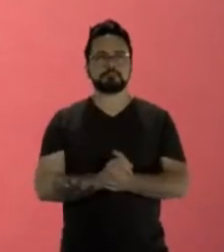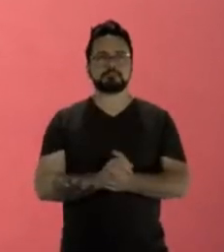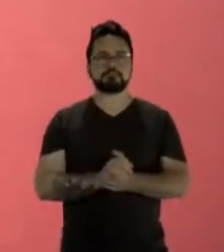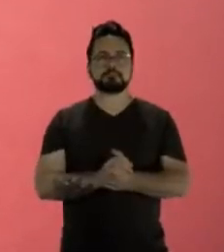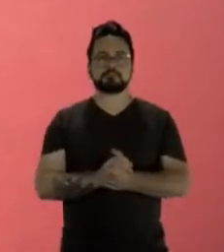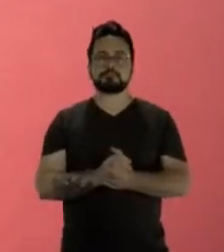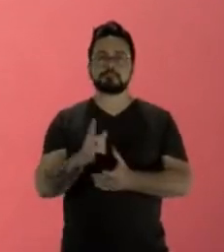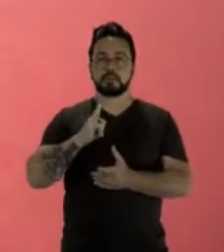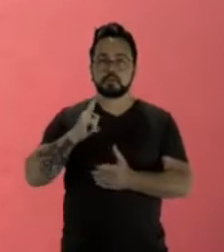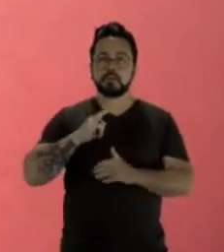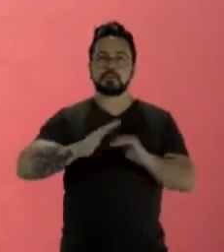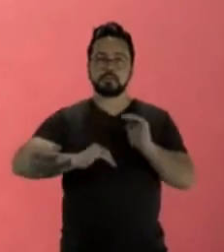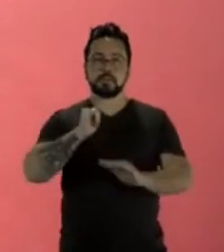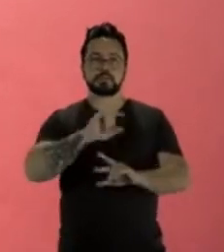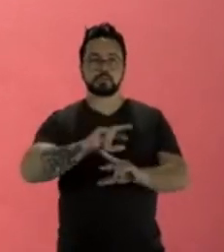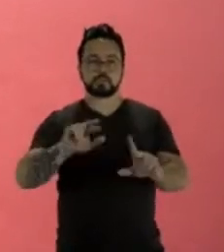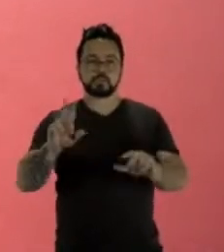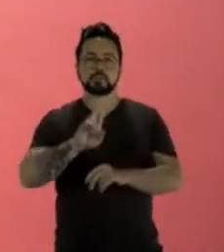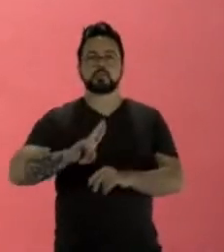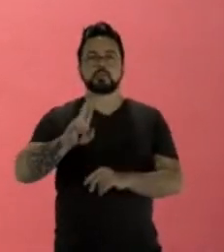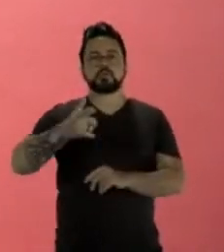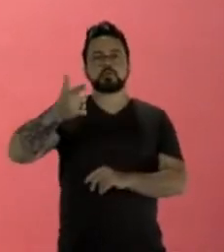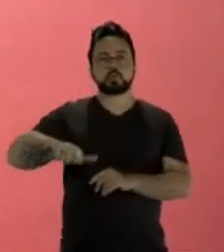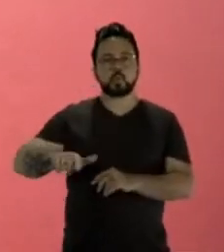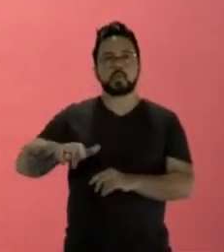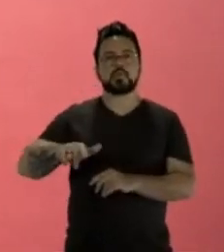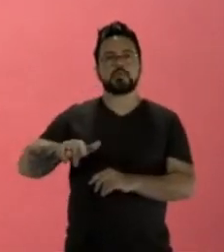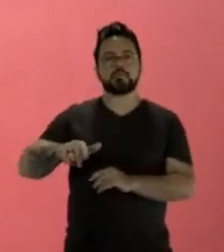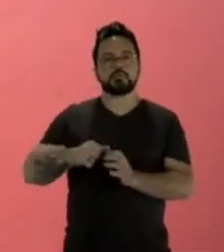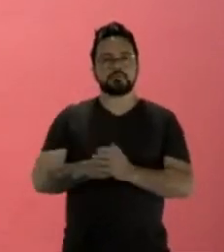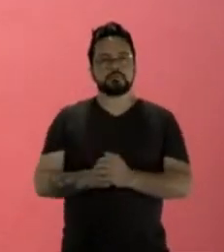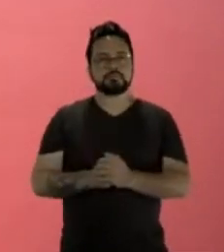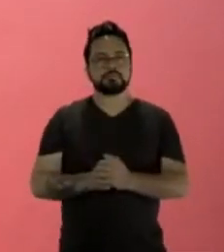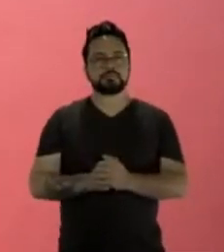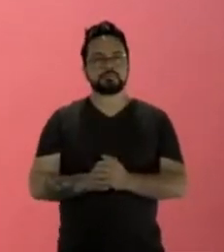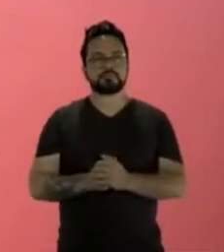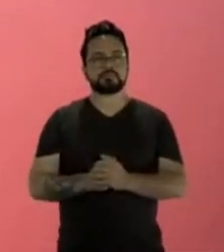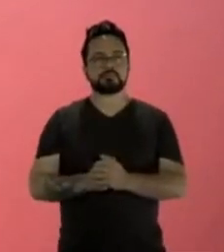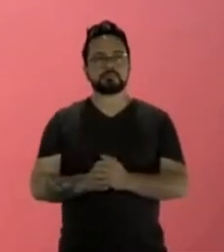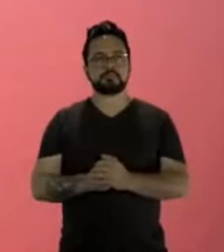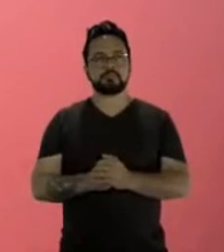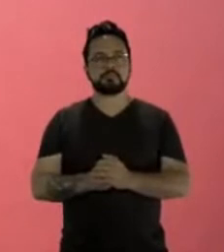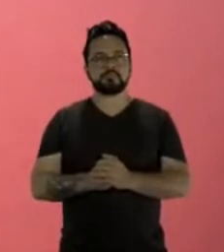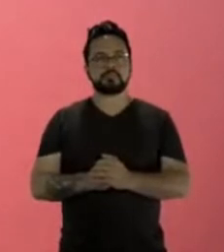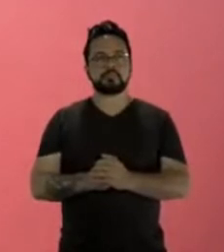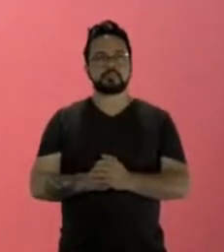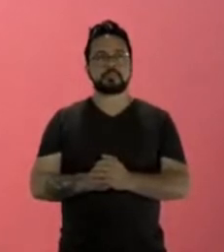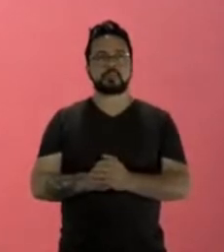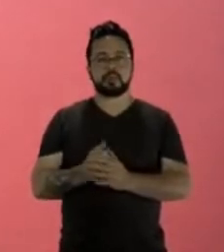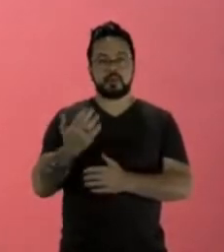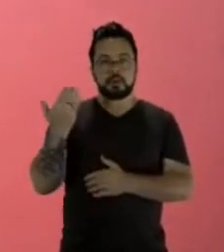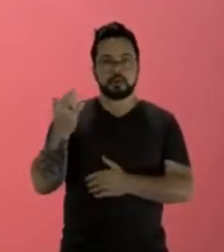Existem várias práticas, inclusive, de reuso. Se a gente lembrar, não muito tempo atrás, você